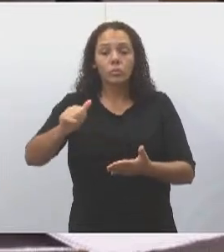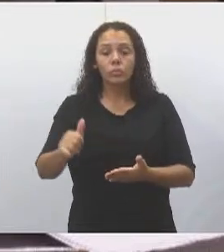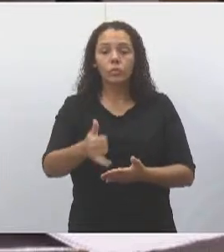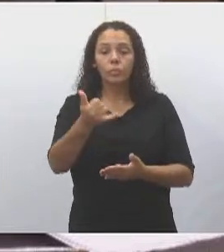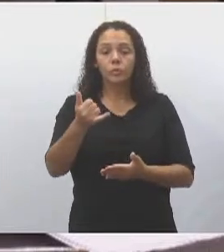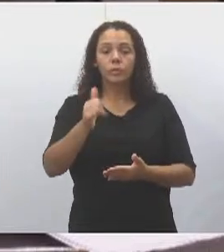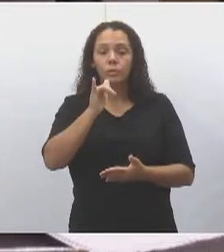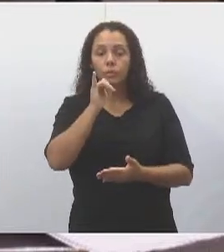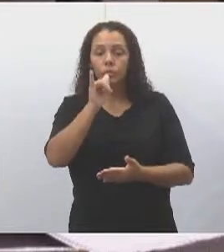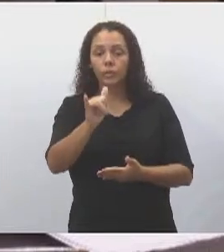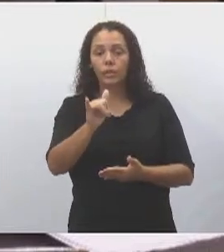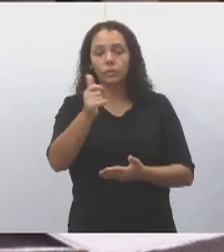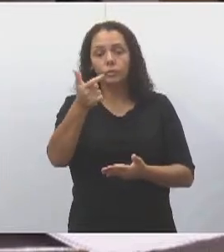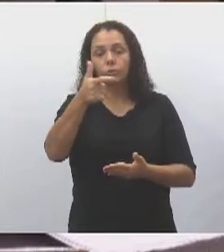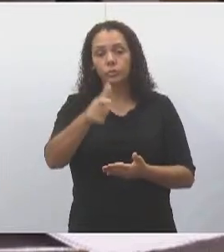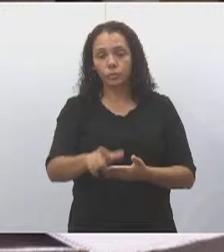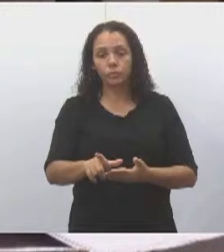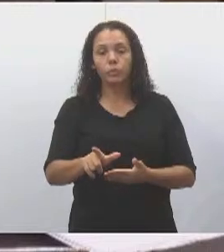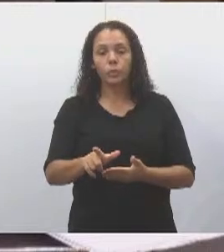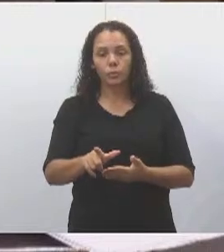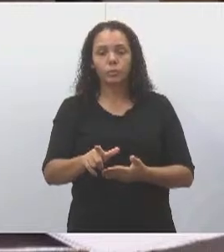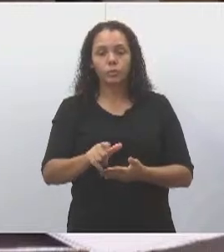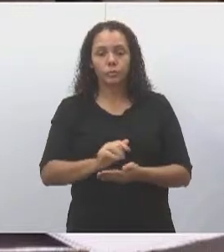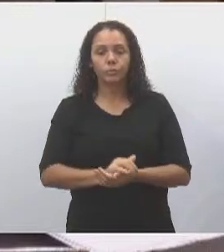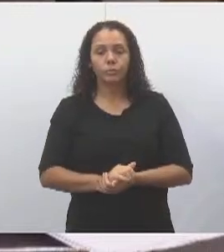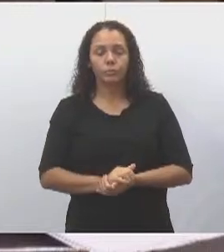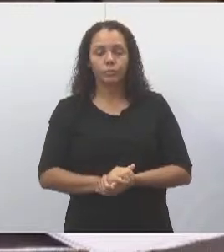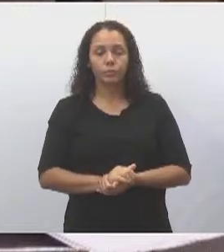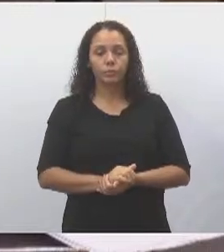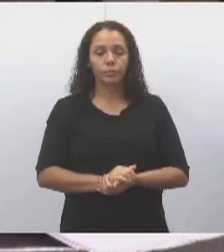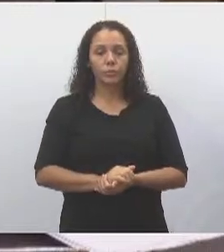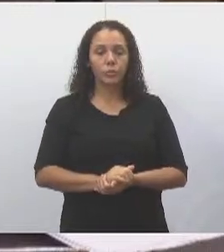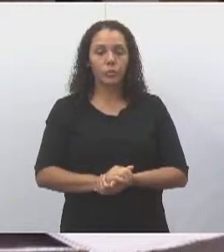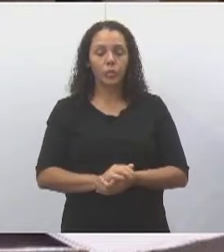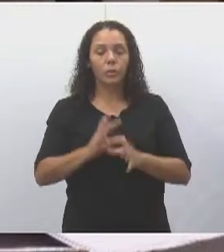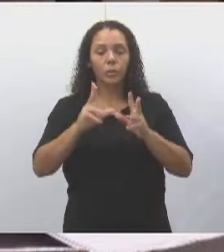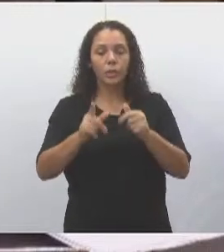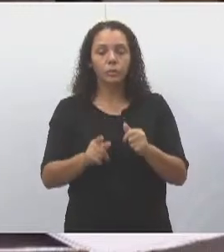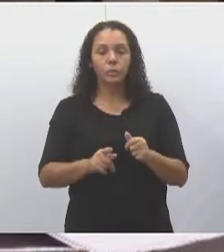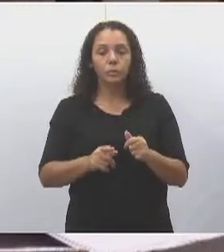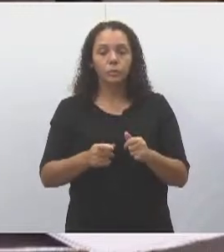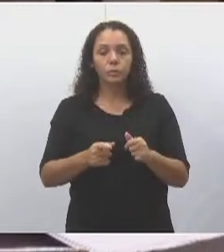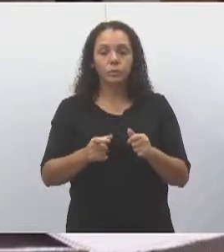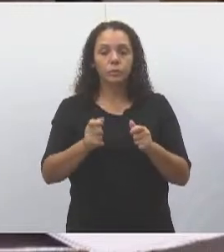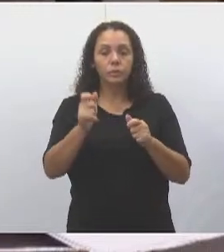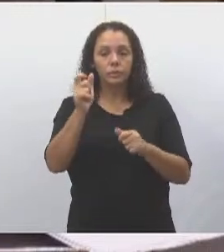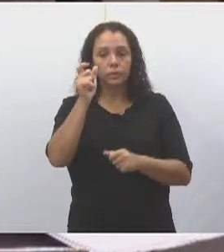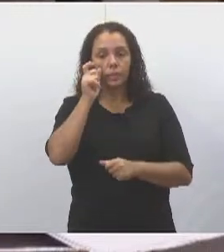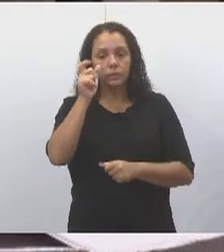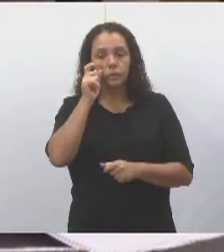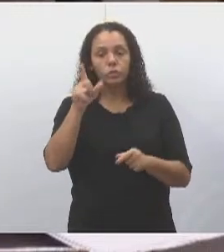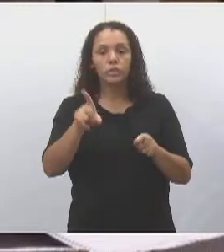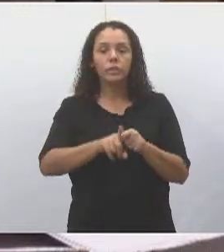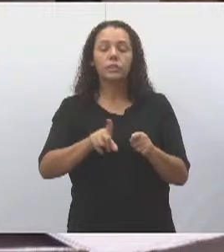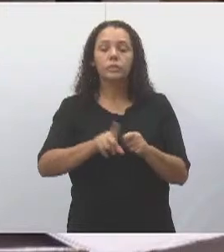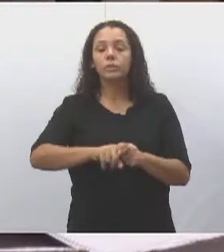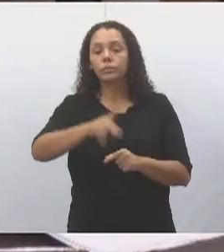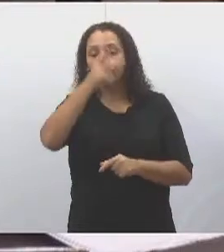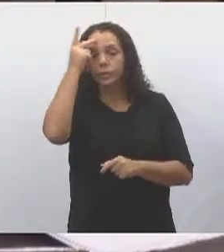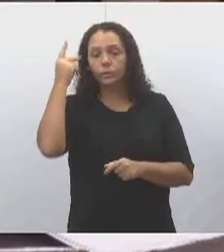aproveitar e falar também com a população de Jacareí que está nos escutando e ao público também que está aqui, o público